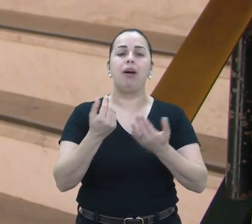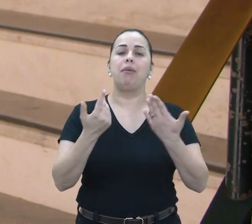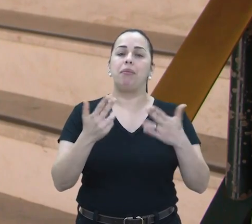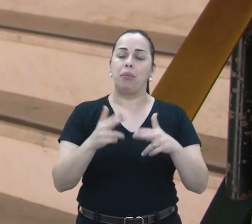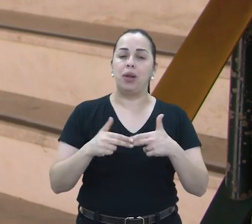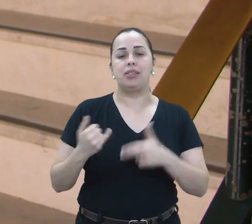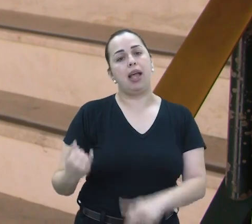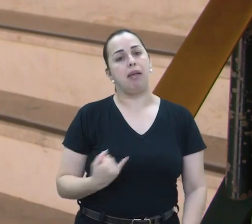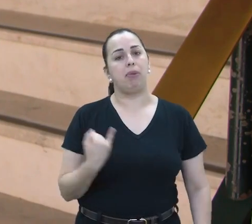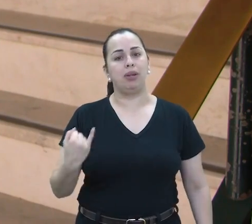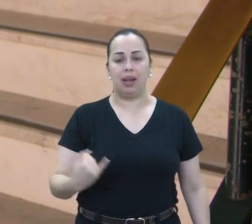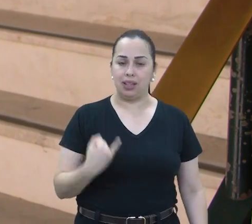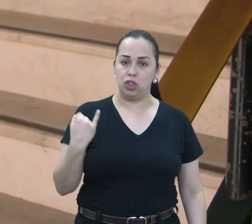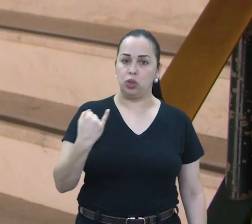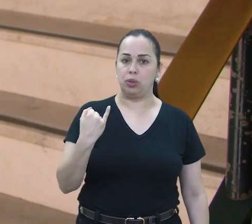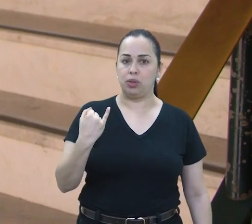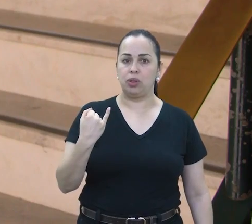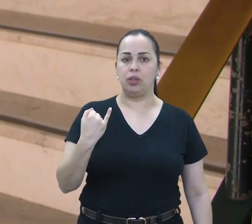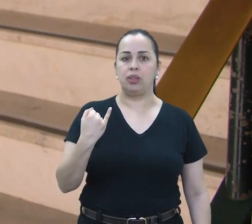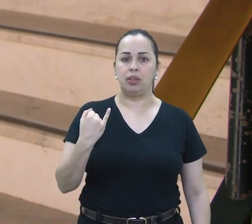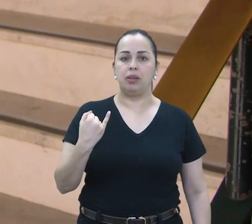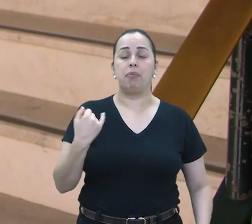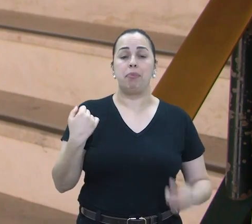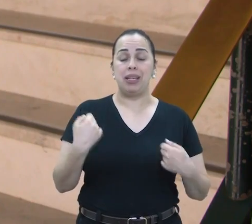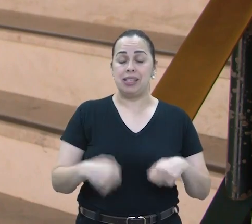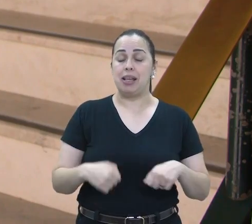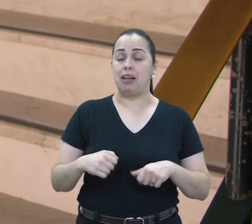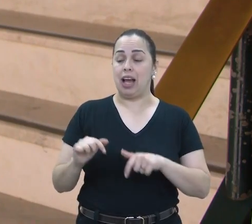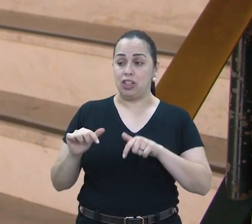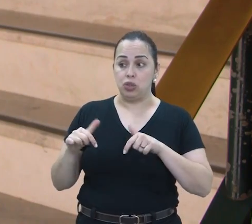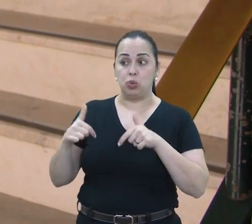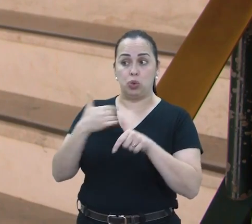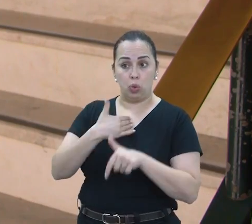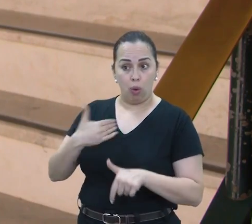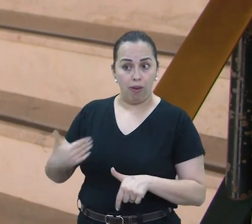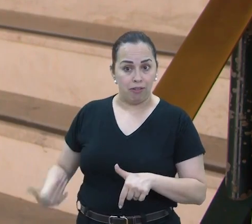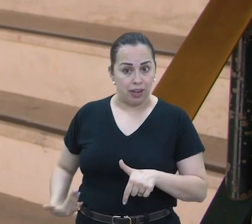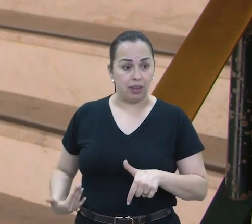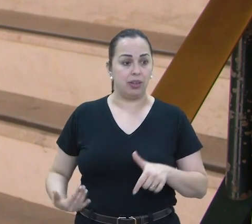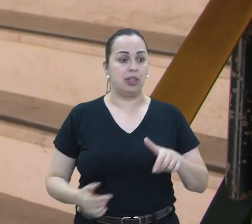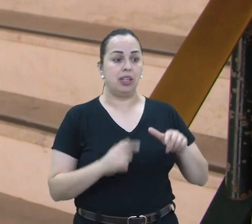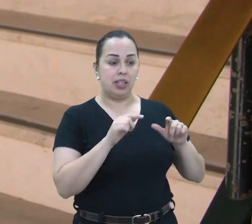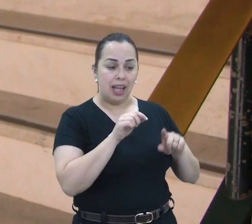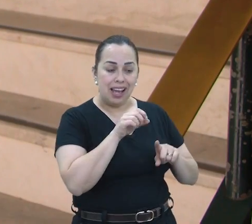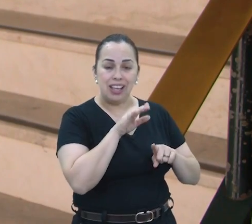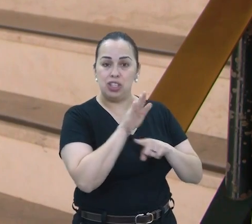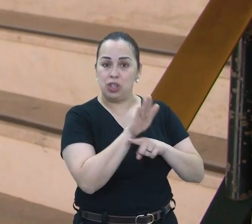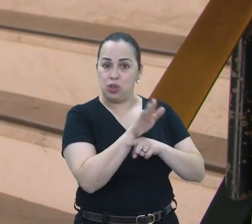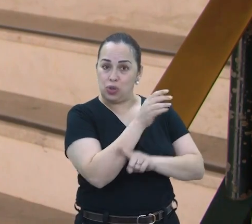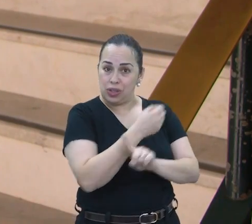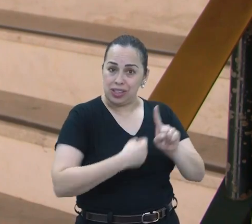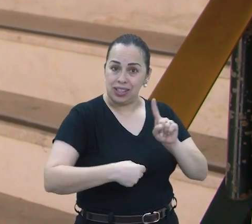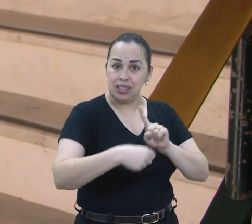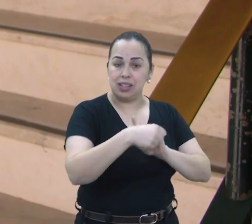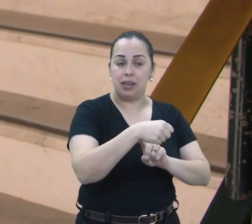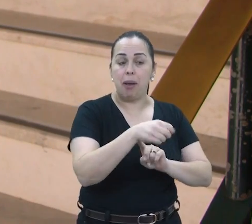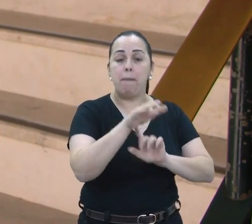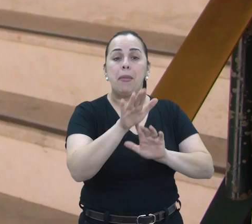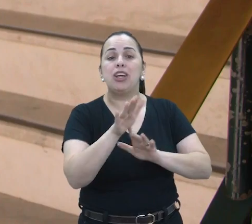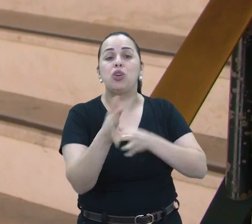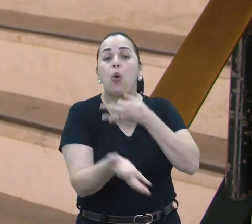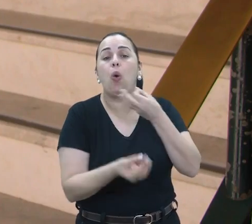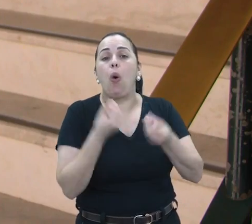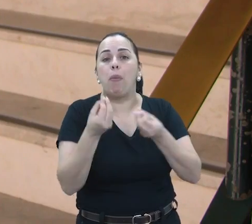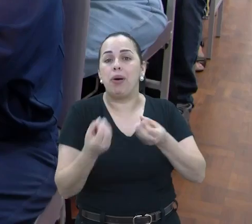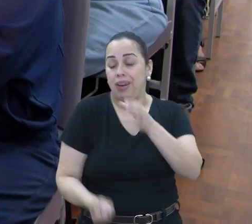muito importante pensar a construção de políticas públicas e a efetivação de políticas sociais ouvindo os